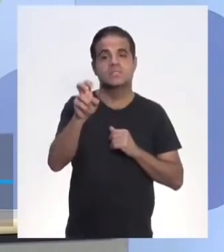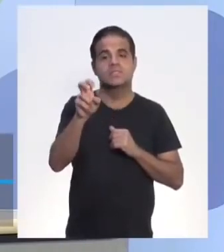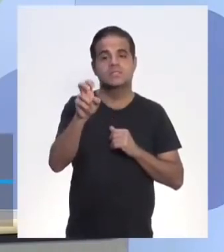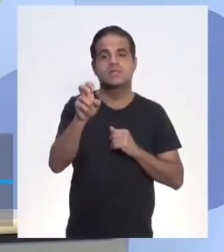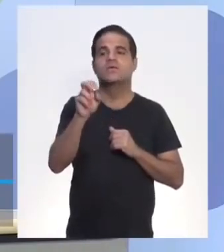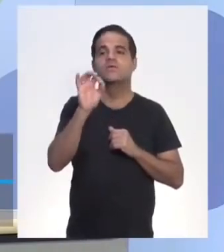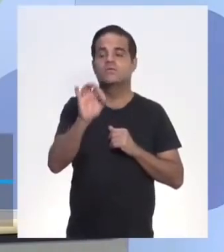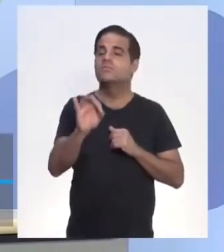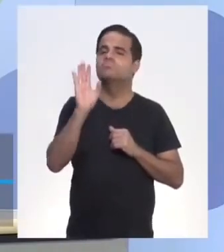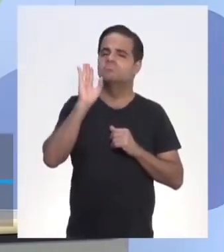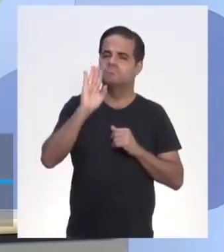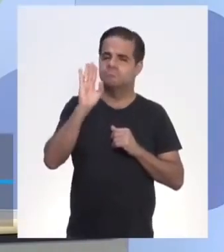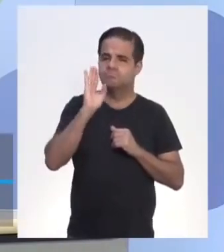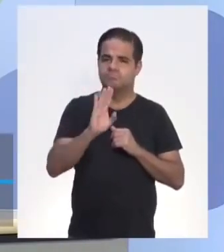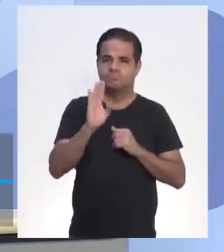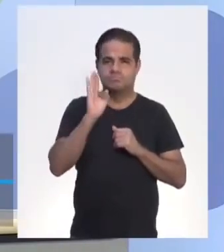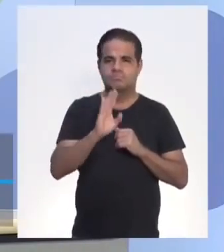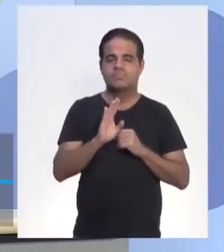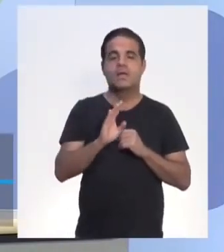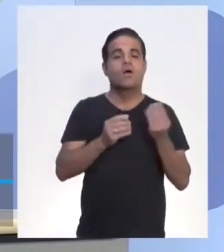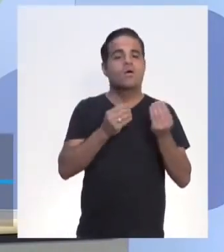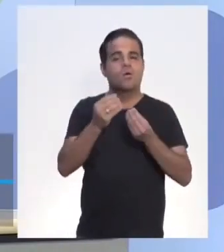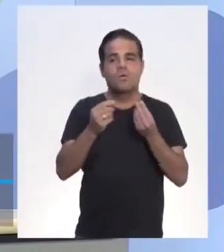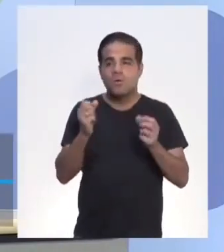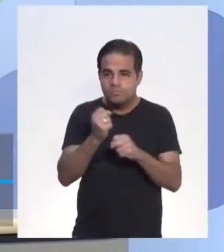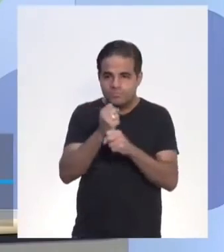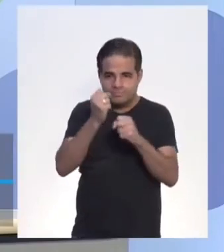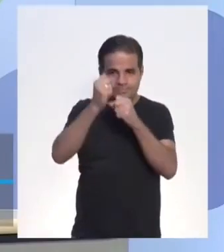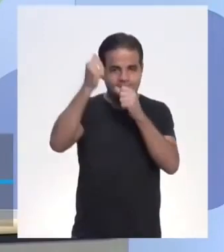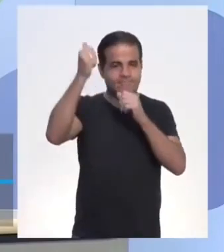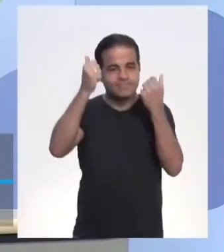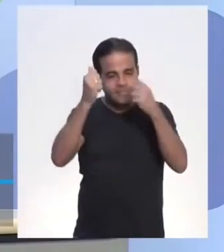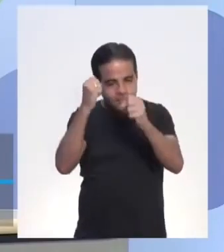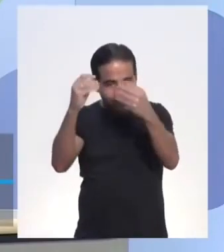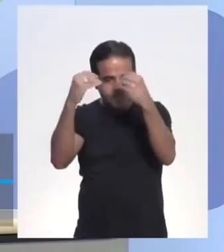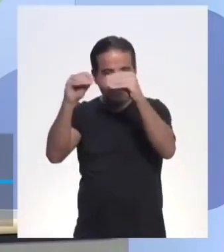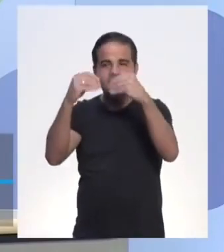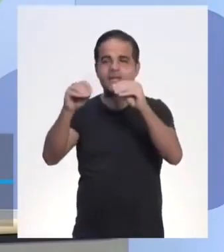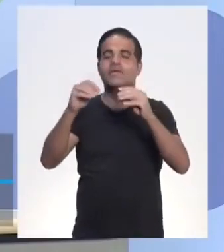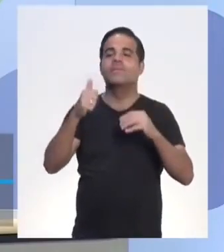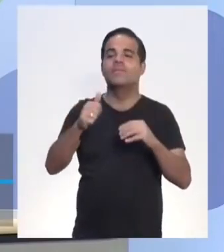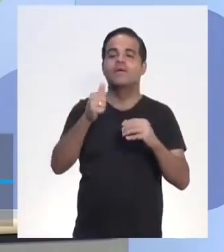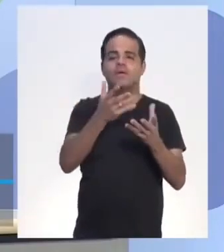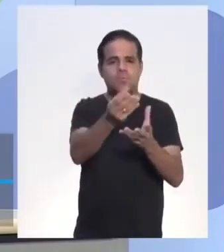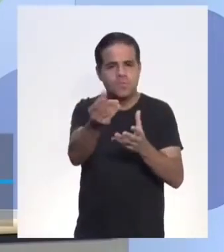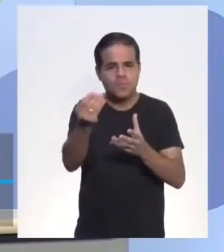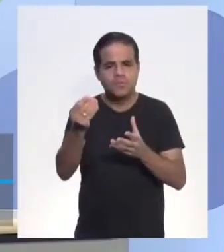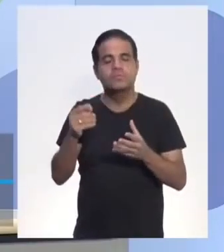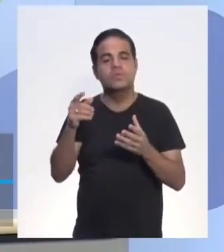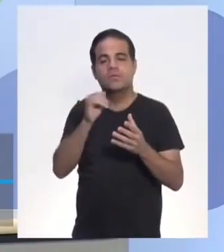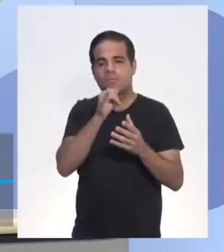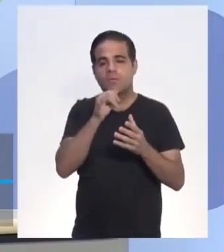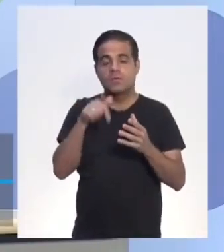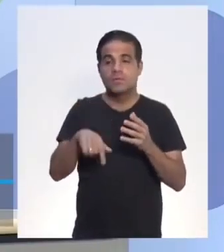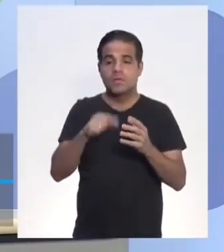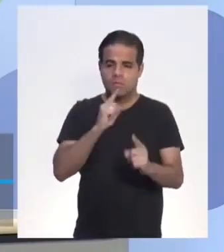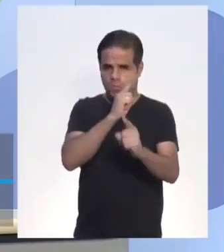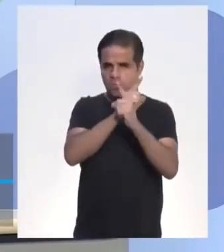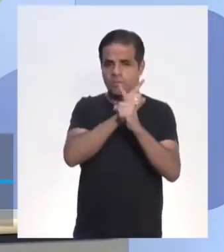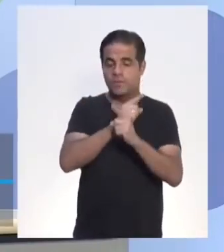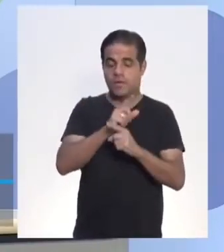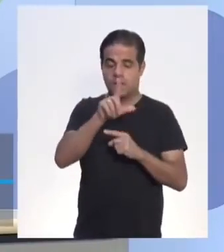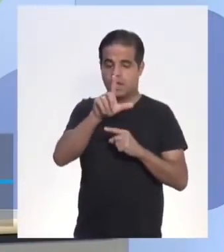assim muito legal a ideia como ela construiu o e muitos aqui ó tô presente eu